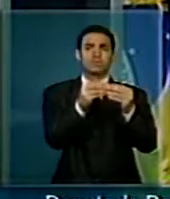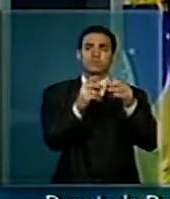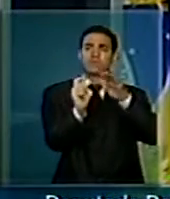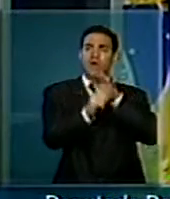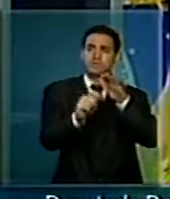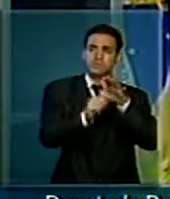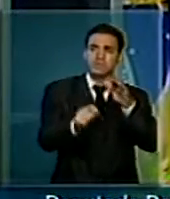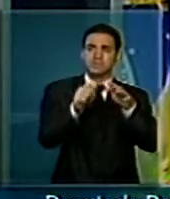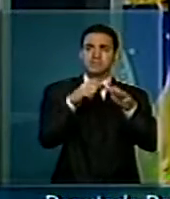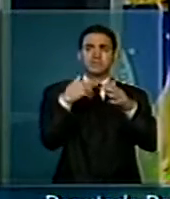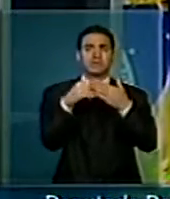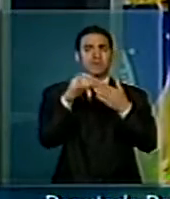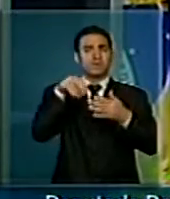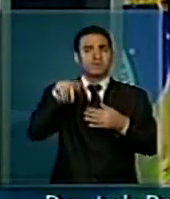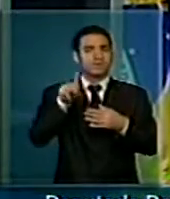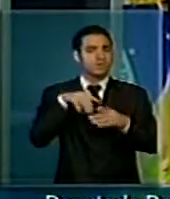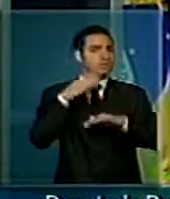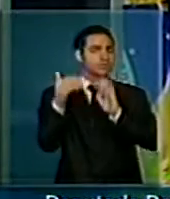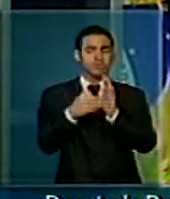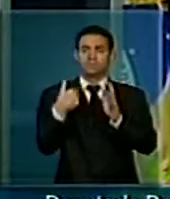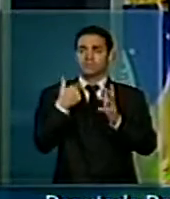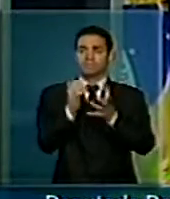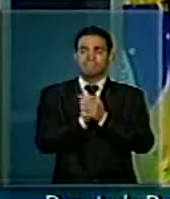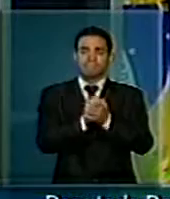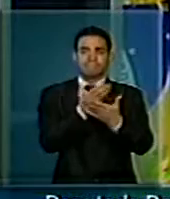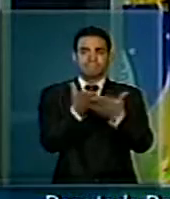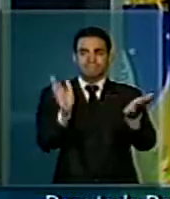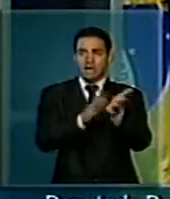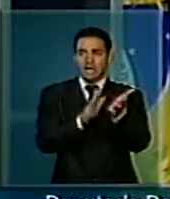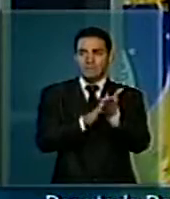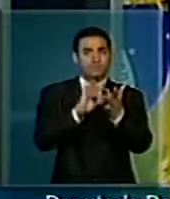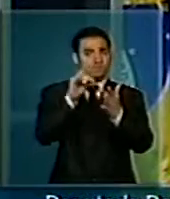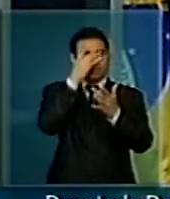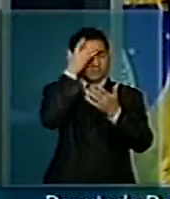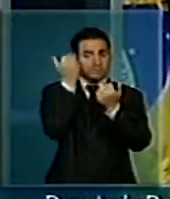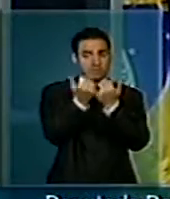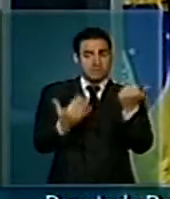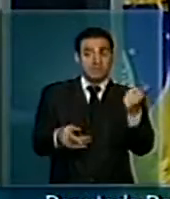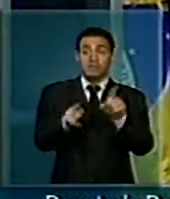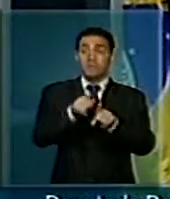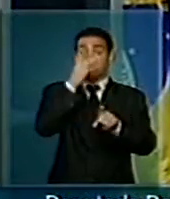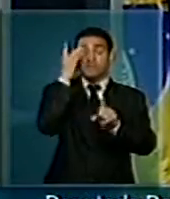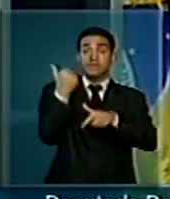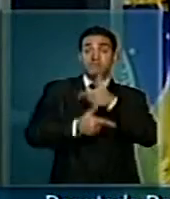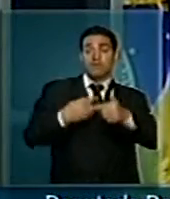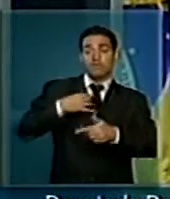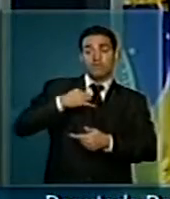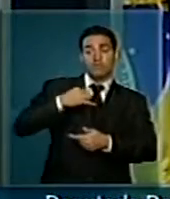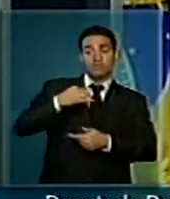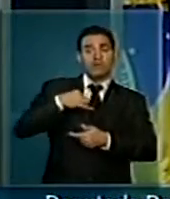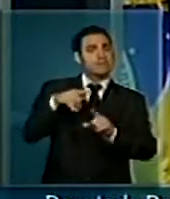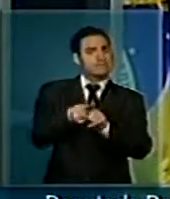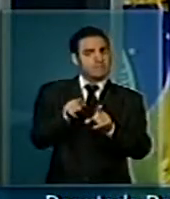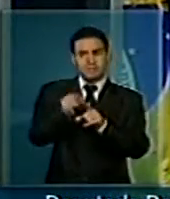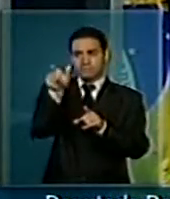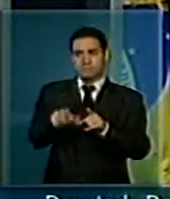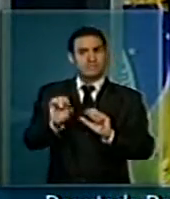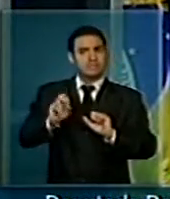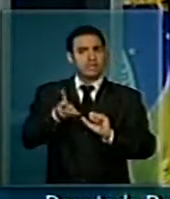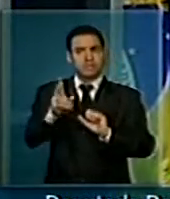país. E abraço também a todos os seus dirigentes e voluntários que não medem esforços